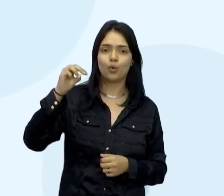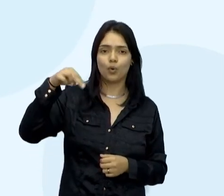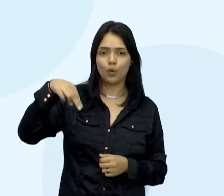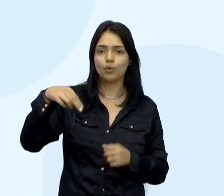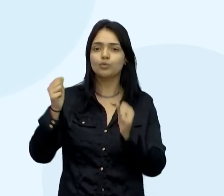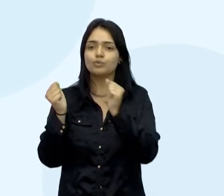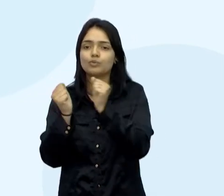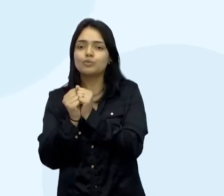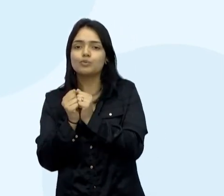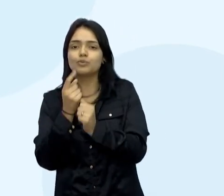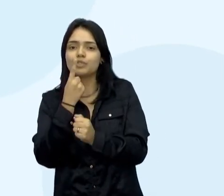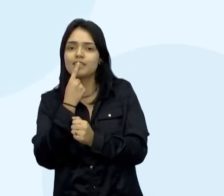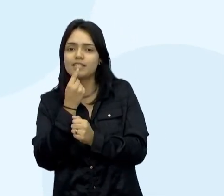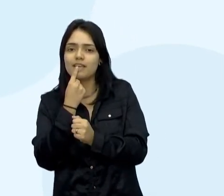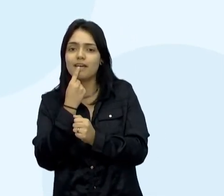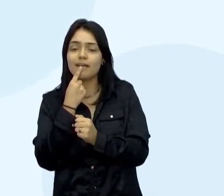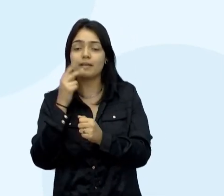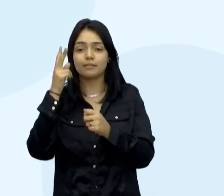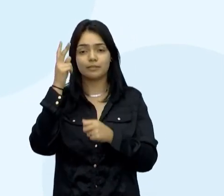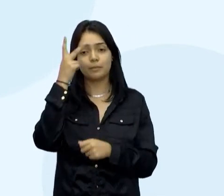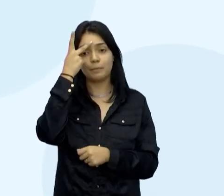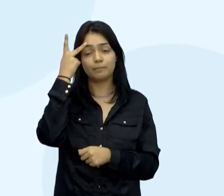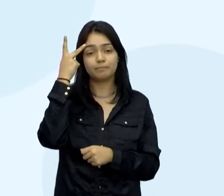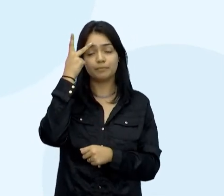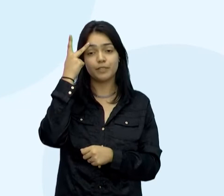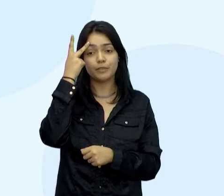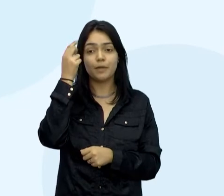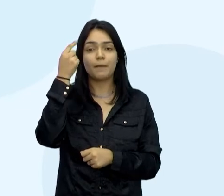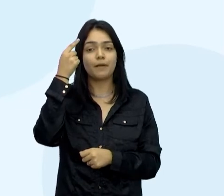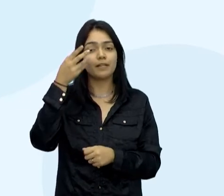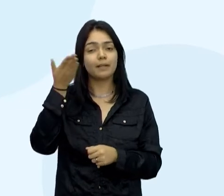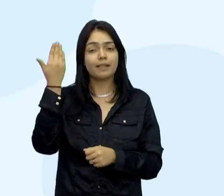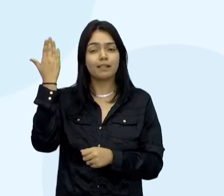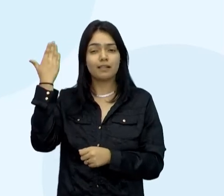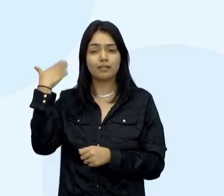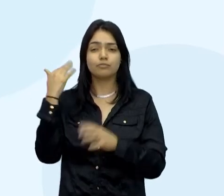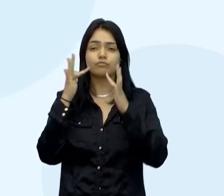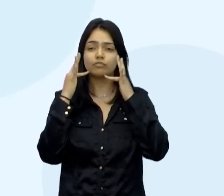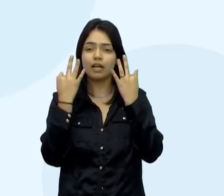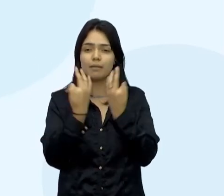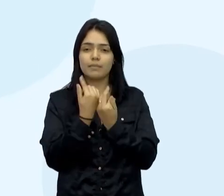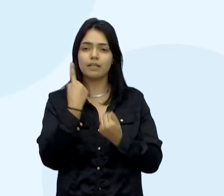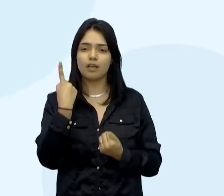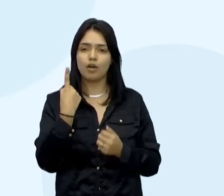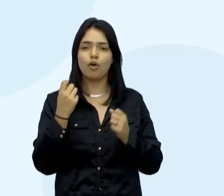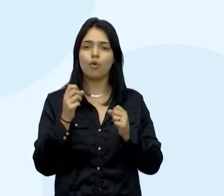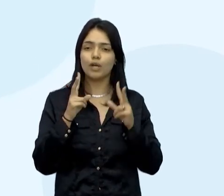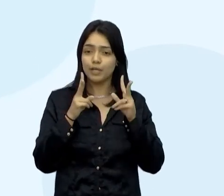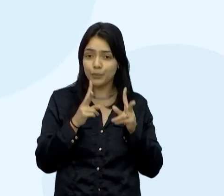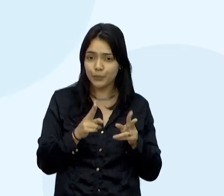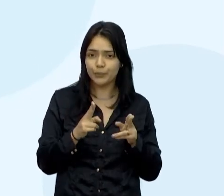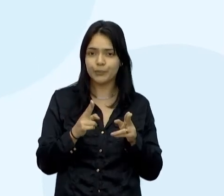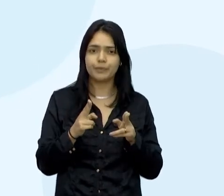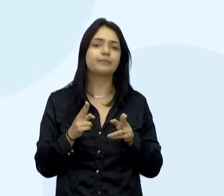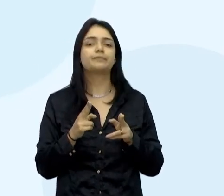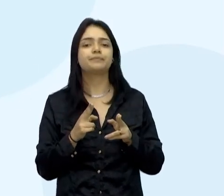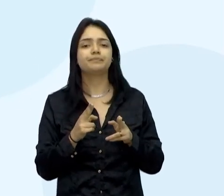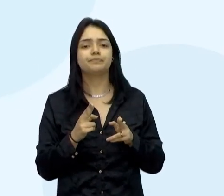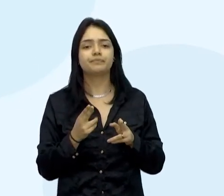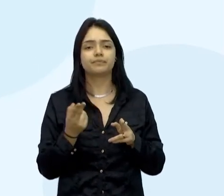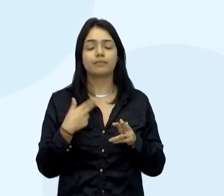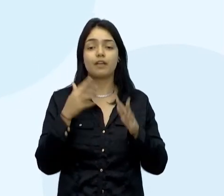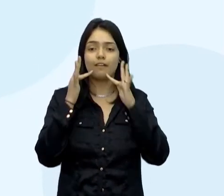são pessoas que apresentam pelo menos um ancestral em comum, se casam essas pessoas, ou seja, pessoas que estão dentro da